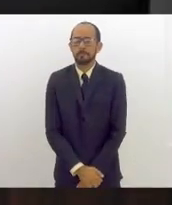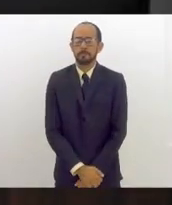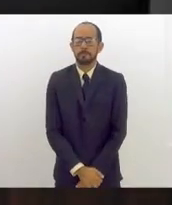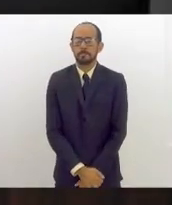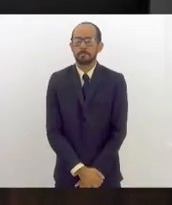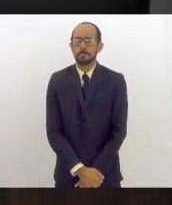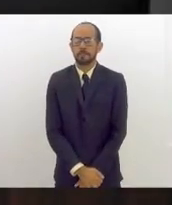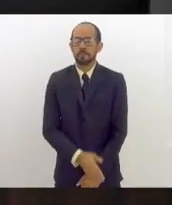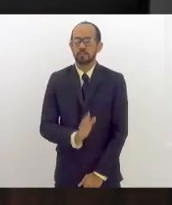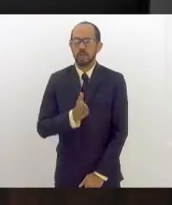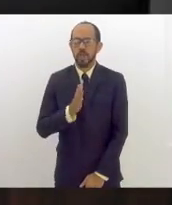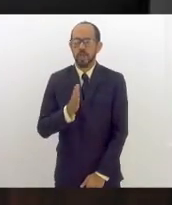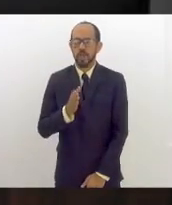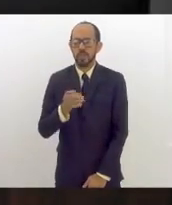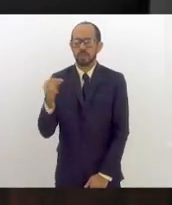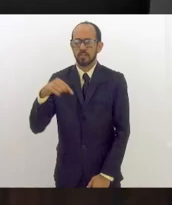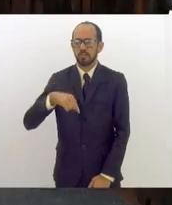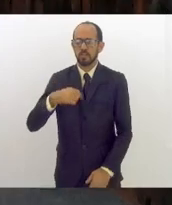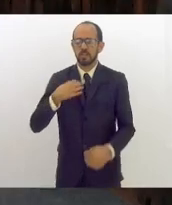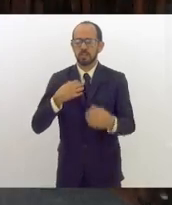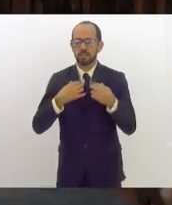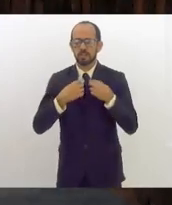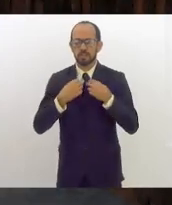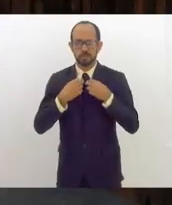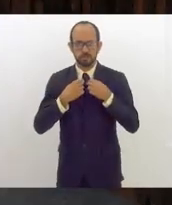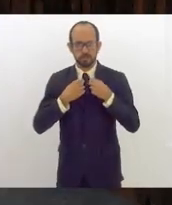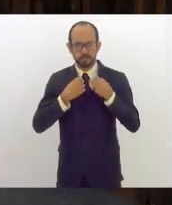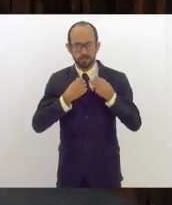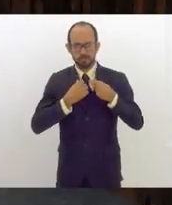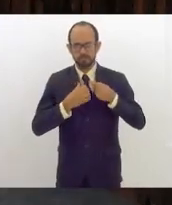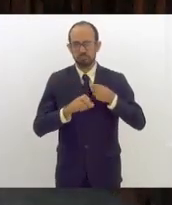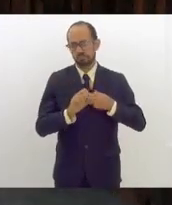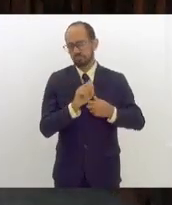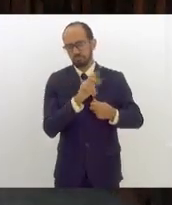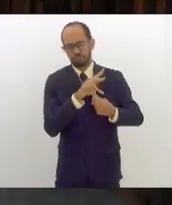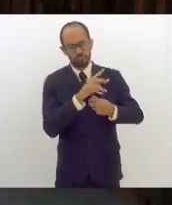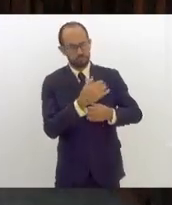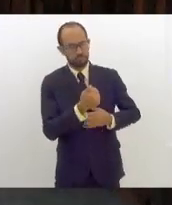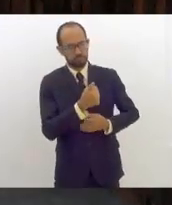já esteve aqui ok